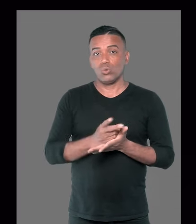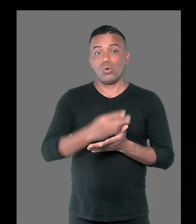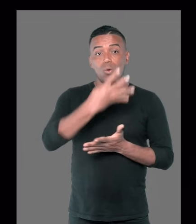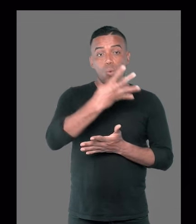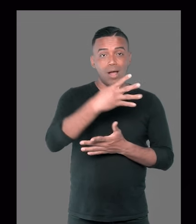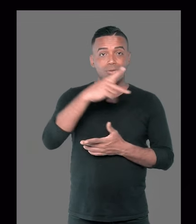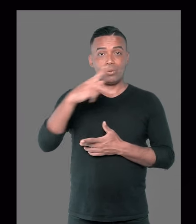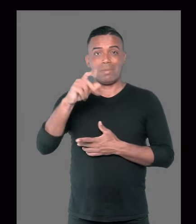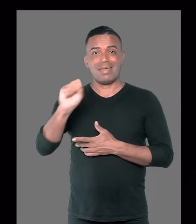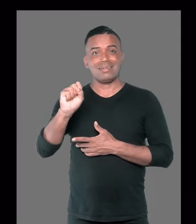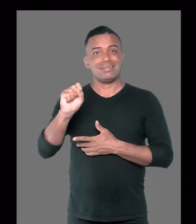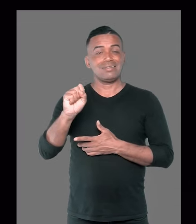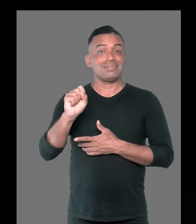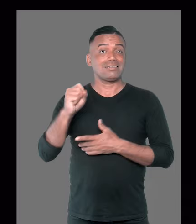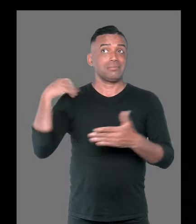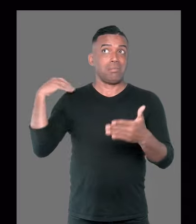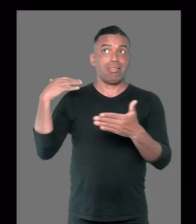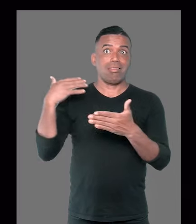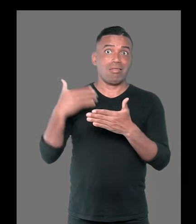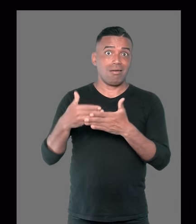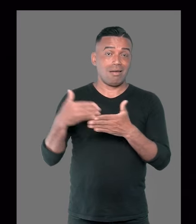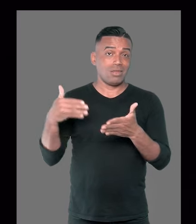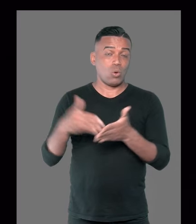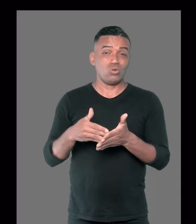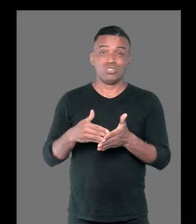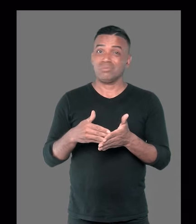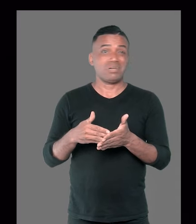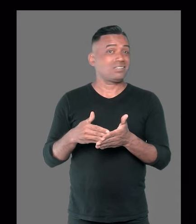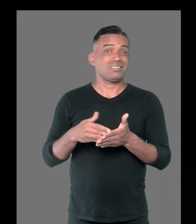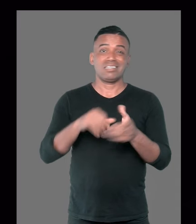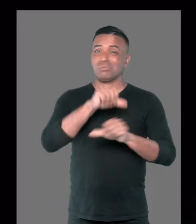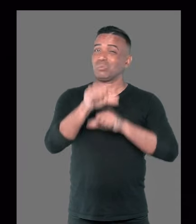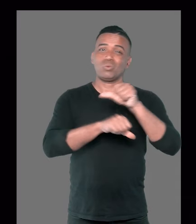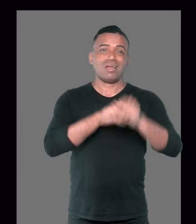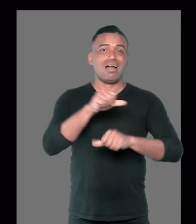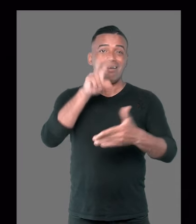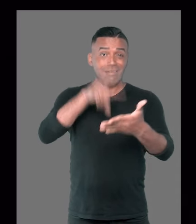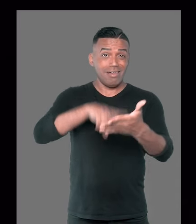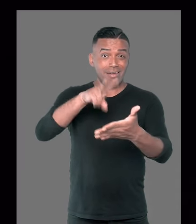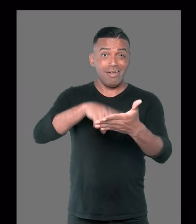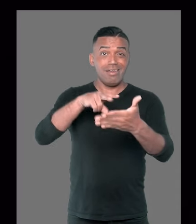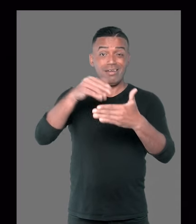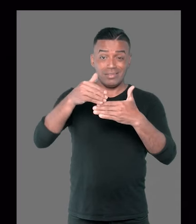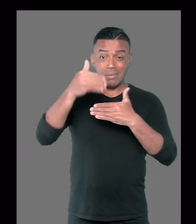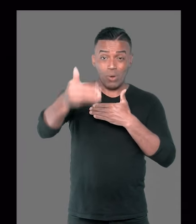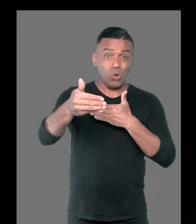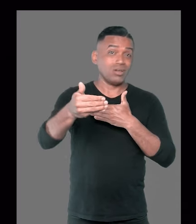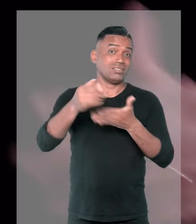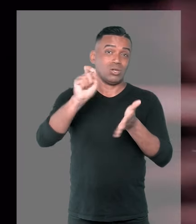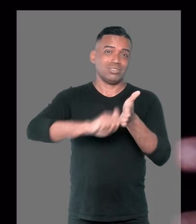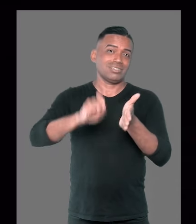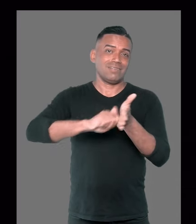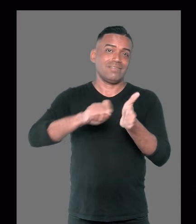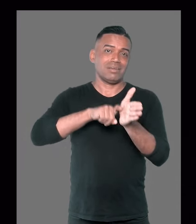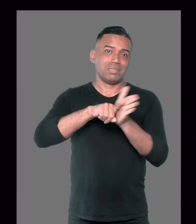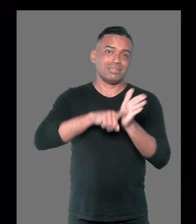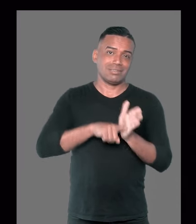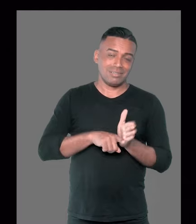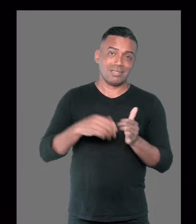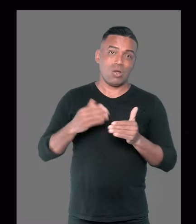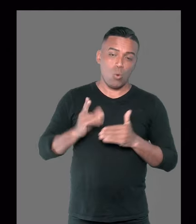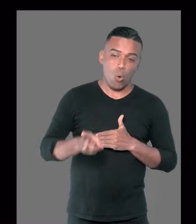como se ele valesse ainda mas ele não vale mais eu sugiro que vocês Leiam o que eu escrevi depois dos quatro peixes porque a gente tem